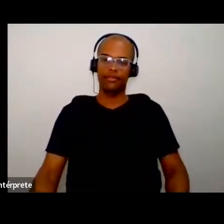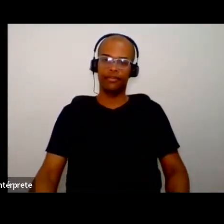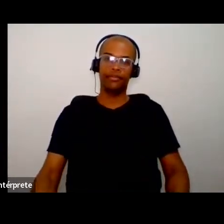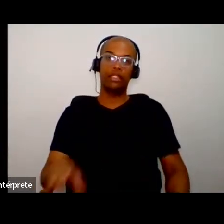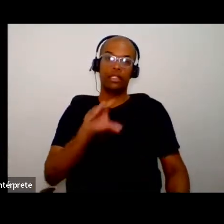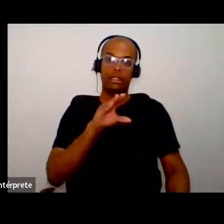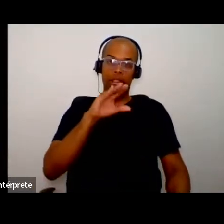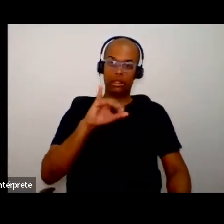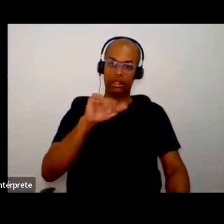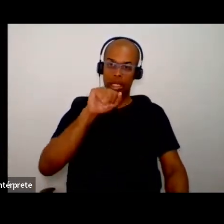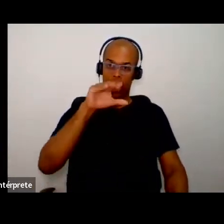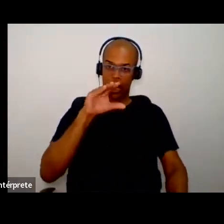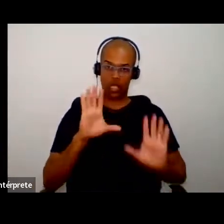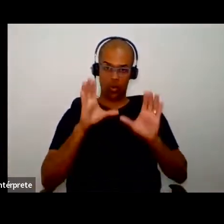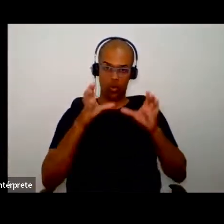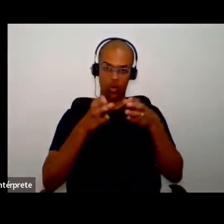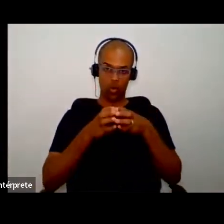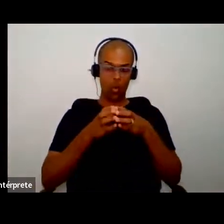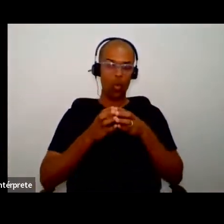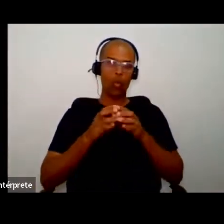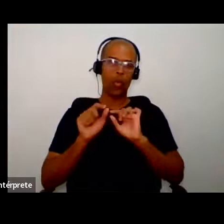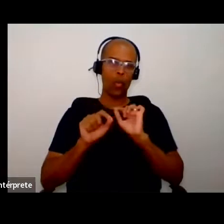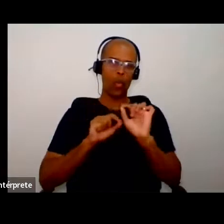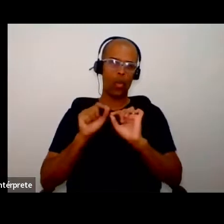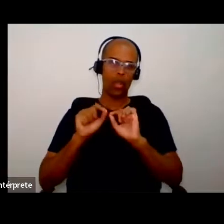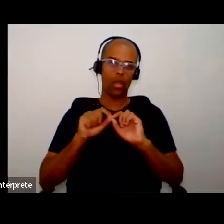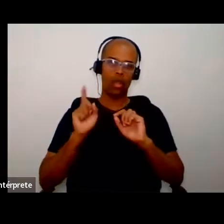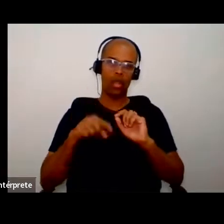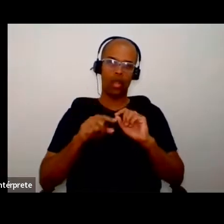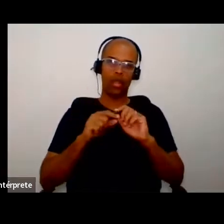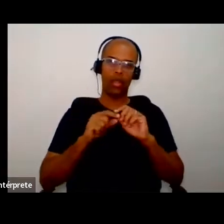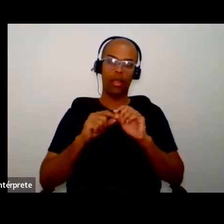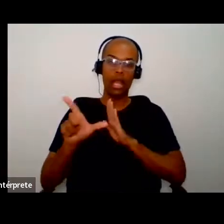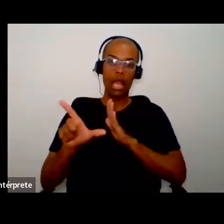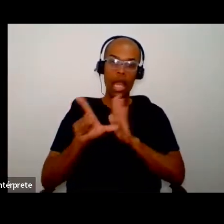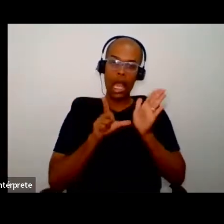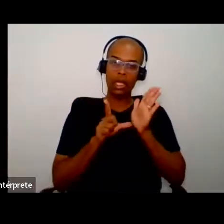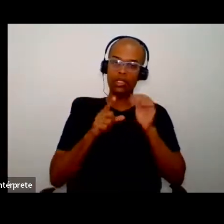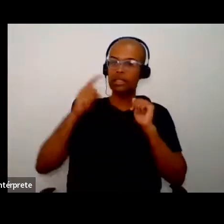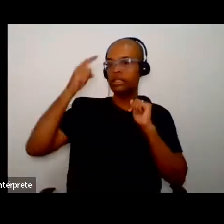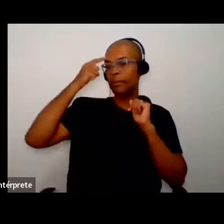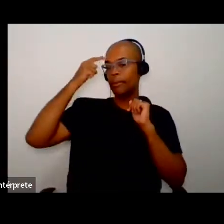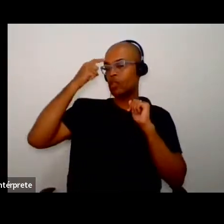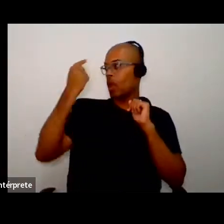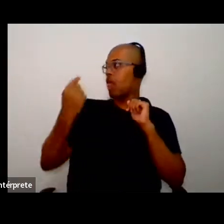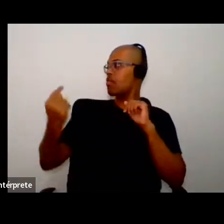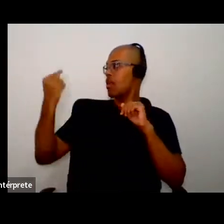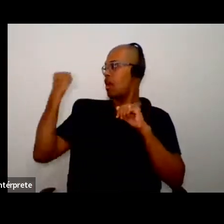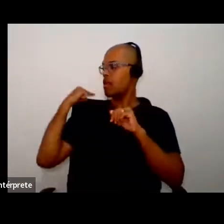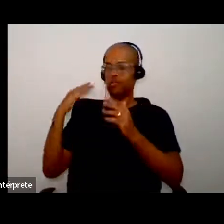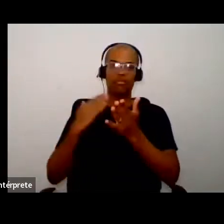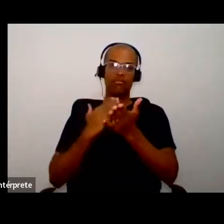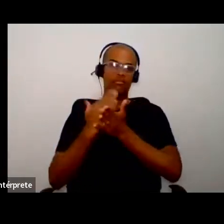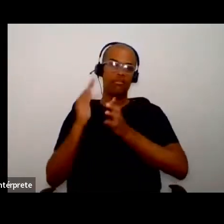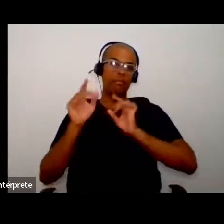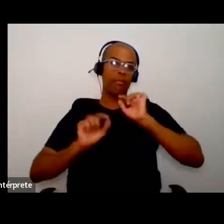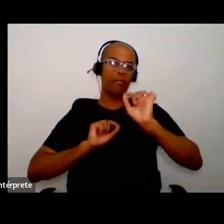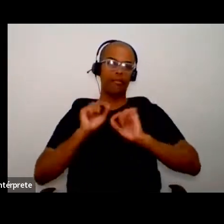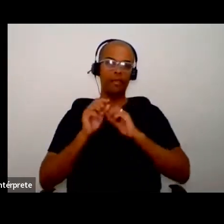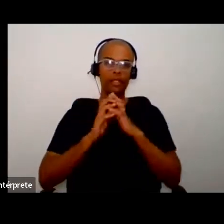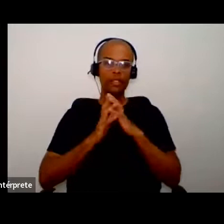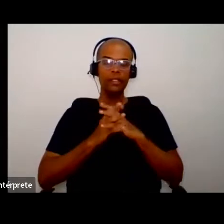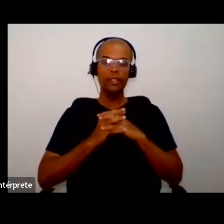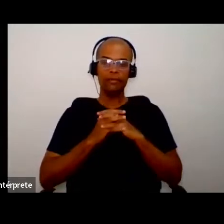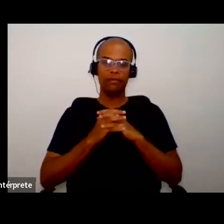SIAC foi, assim, pensado desde seu início como